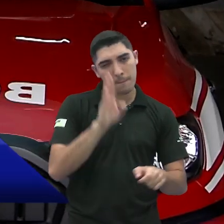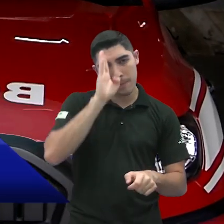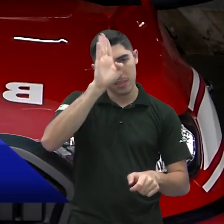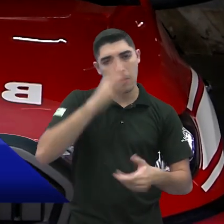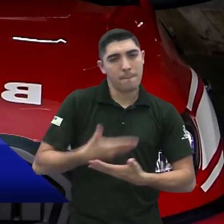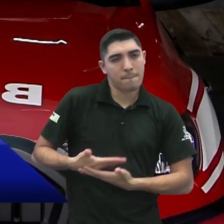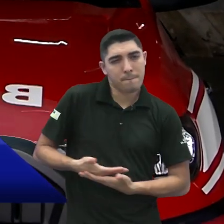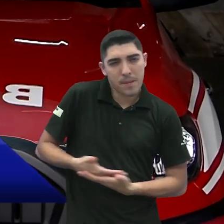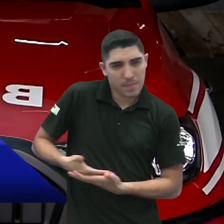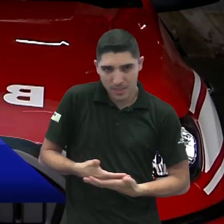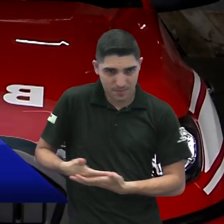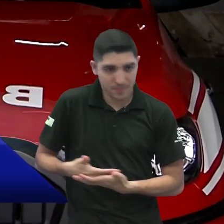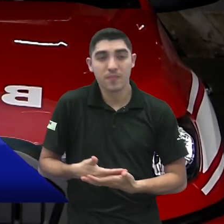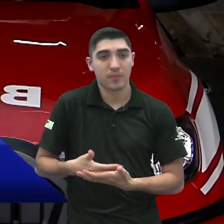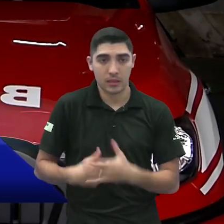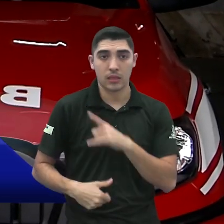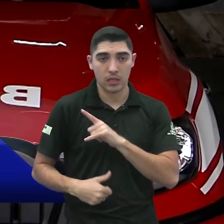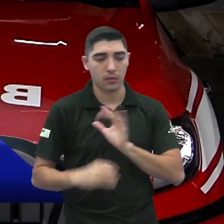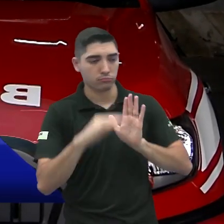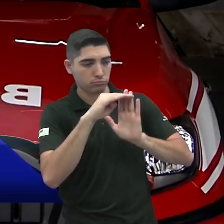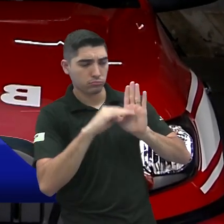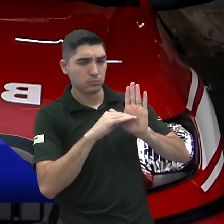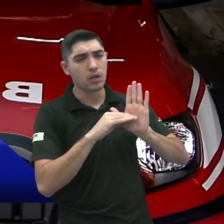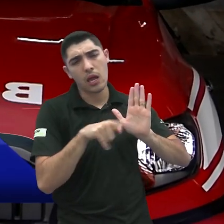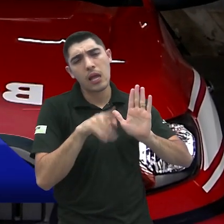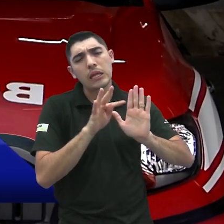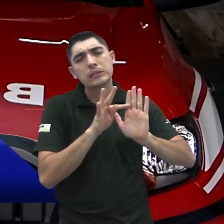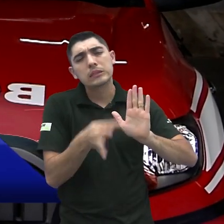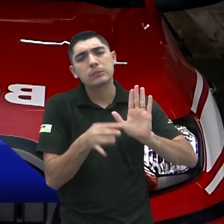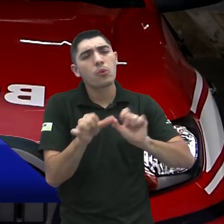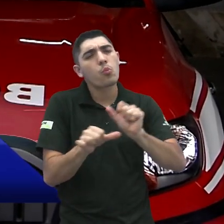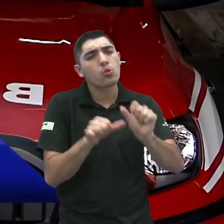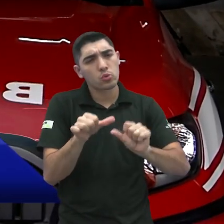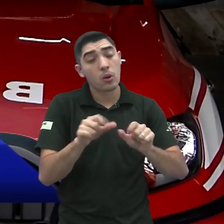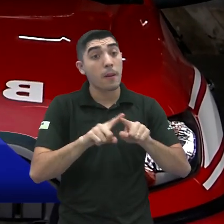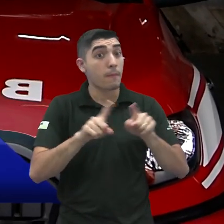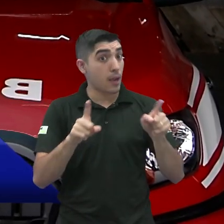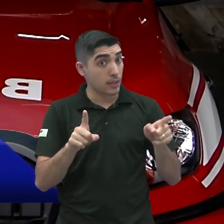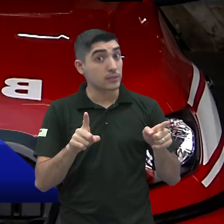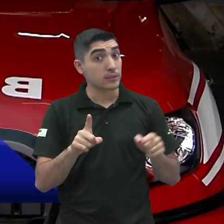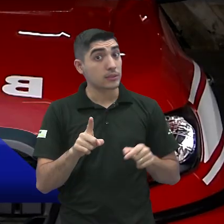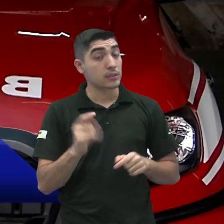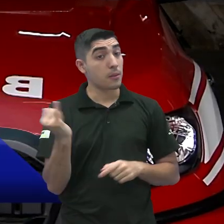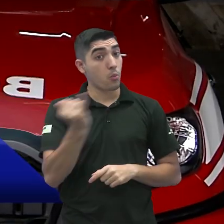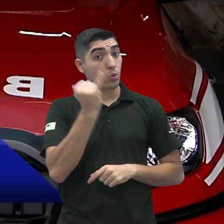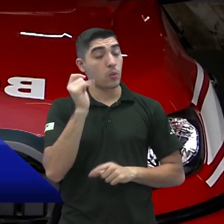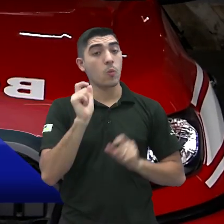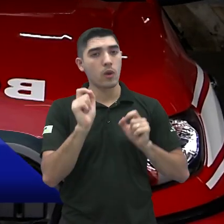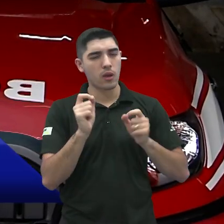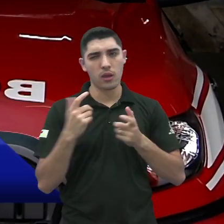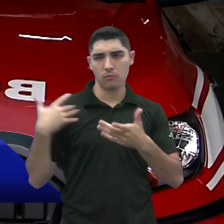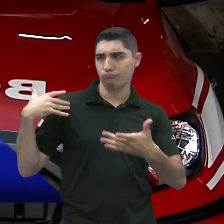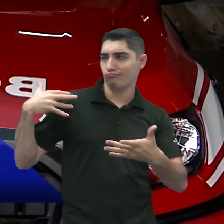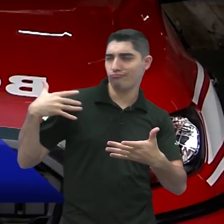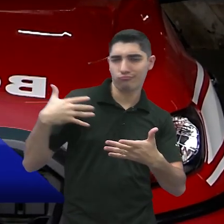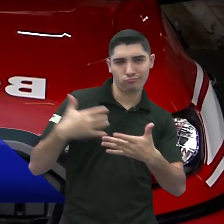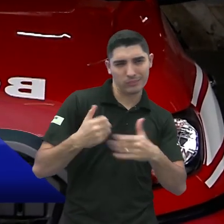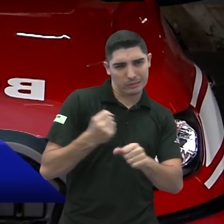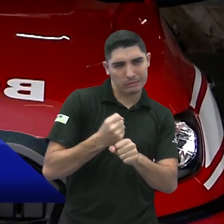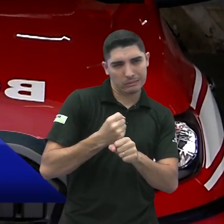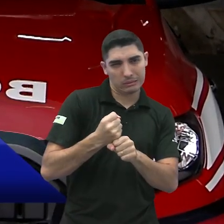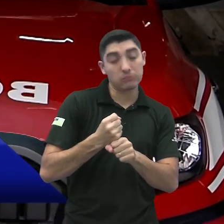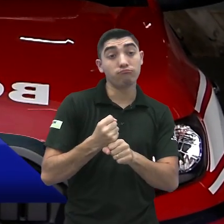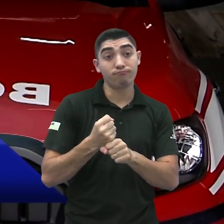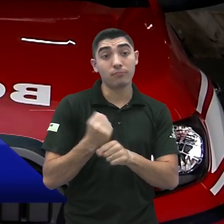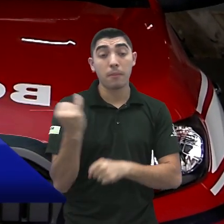de recém-nascidos e bebês. Foram alterações simples, né? Sutis, porém, notou-se aí que ao longo dos anos